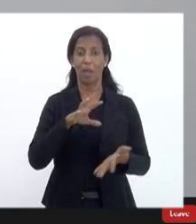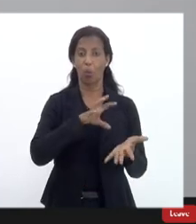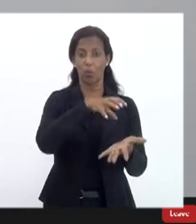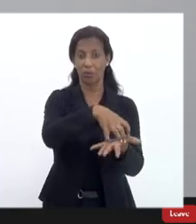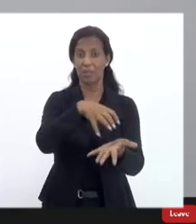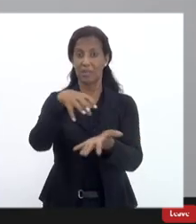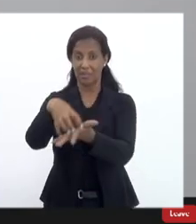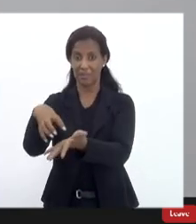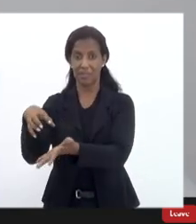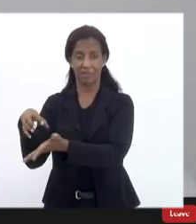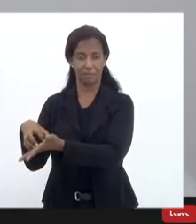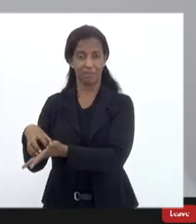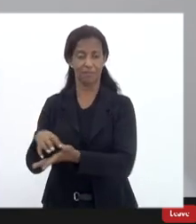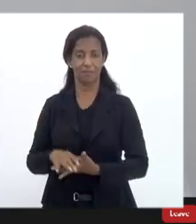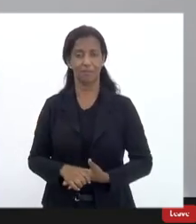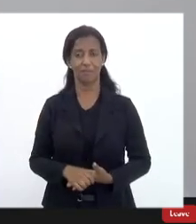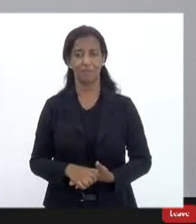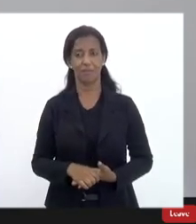setores